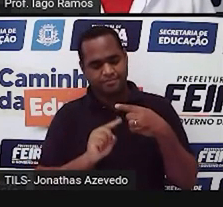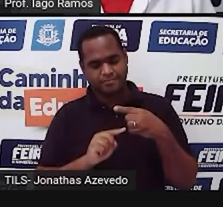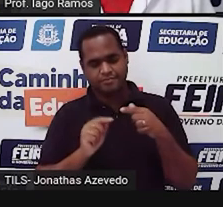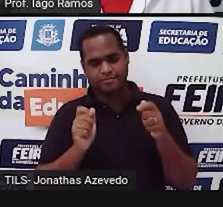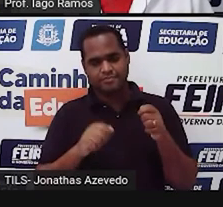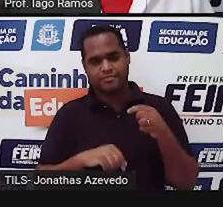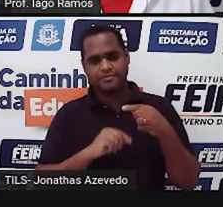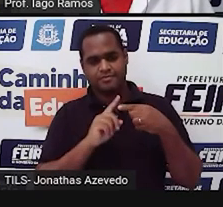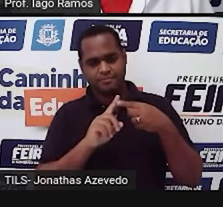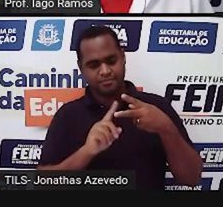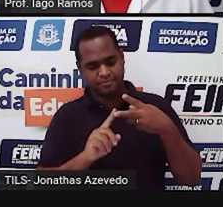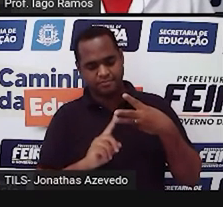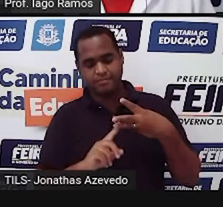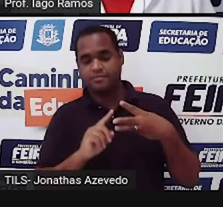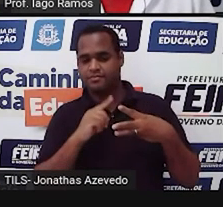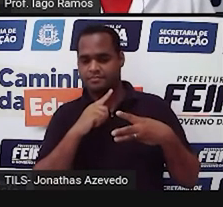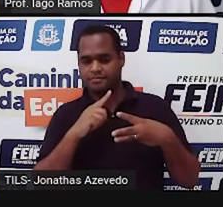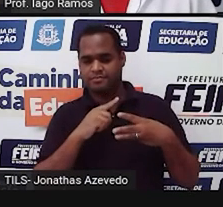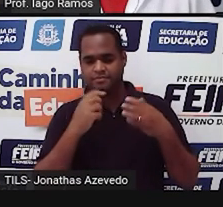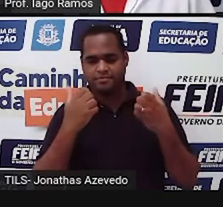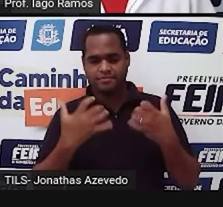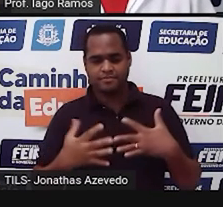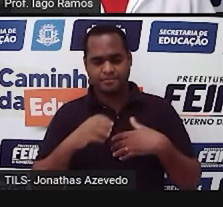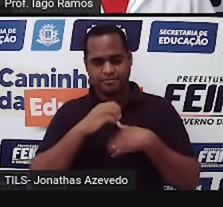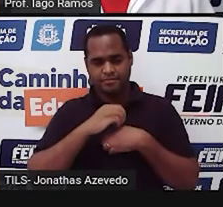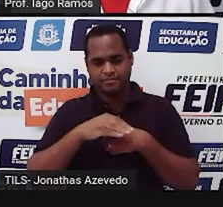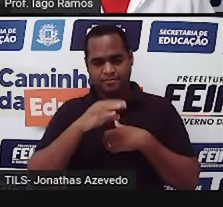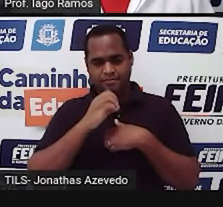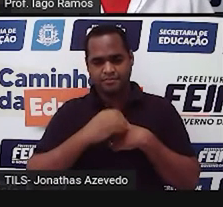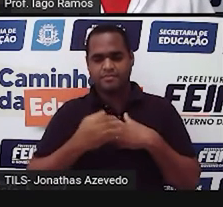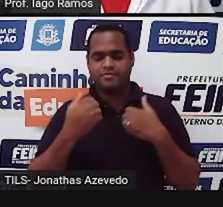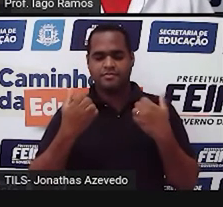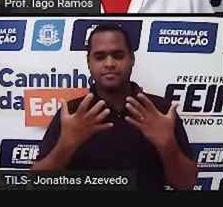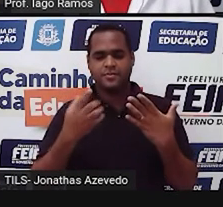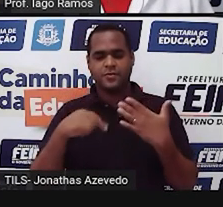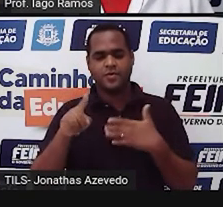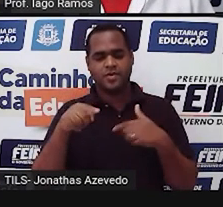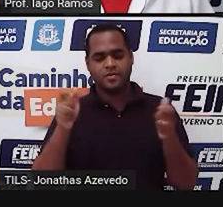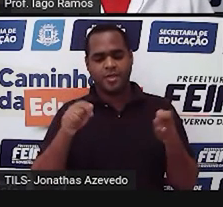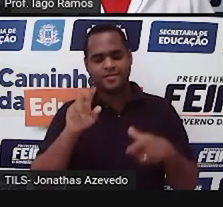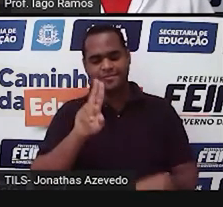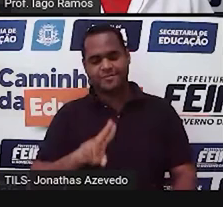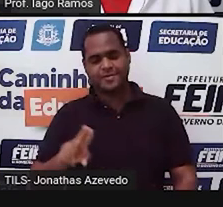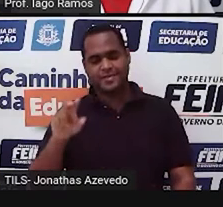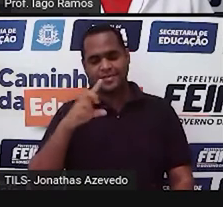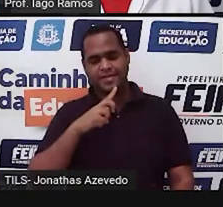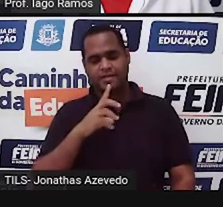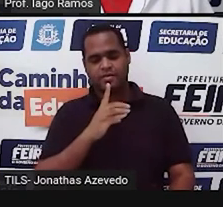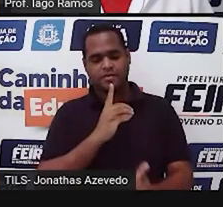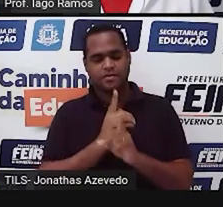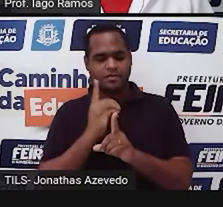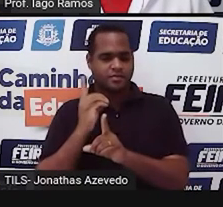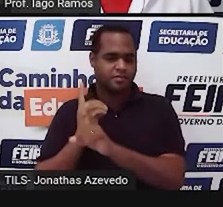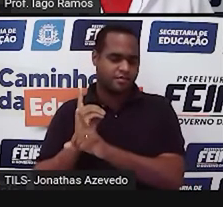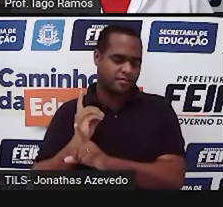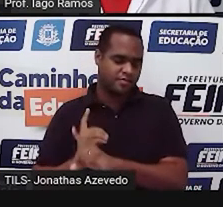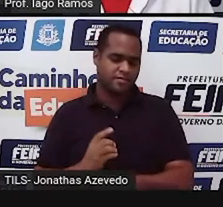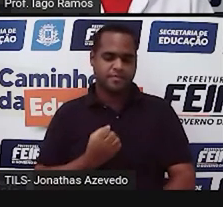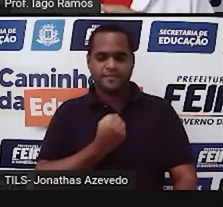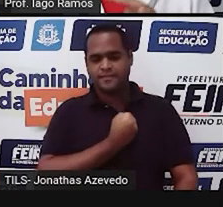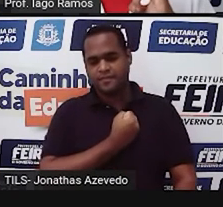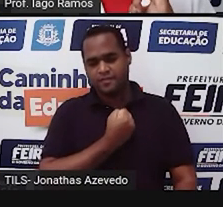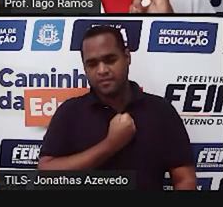ali três frações naquela tela tá bom e o que é que a gente vai usar para encontrar esses números racionais